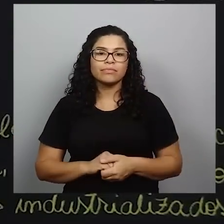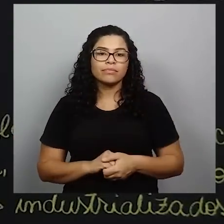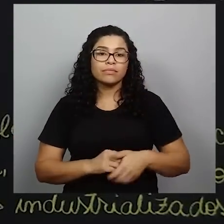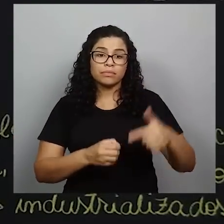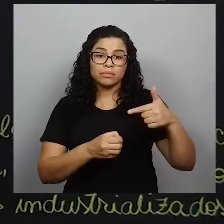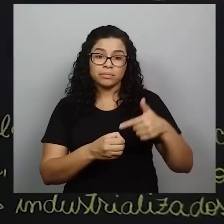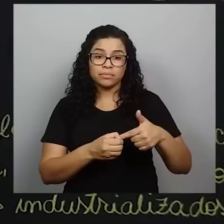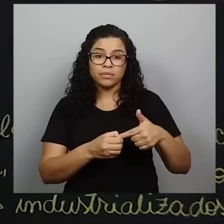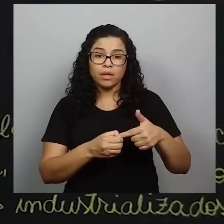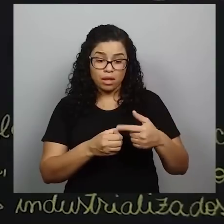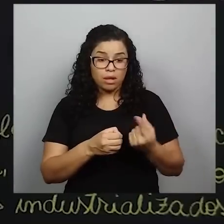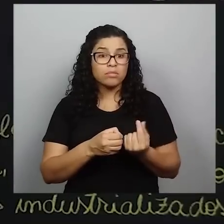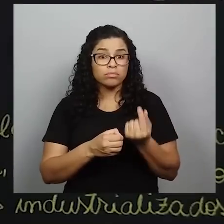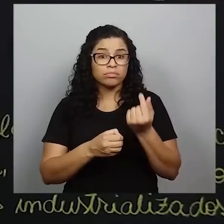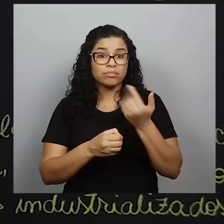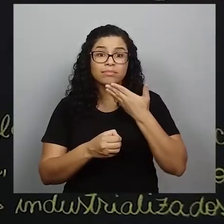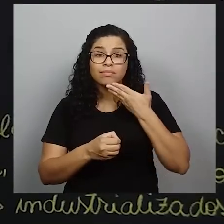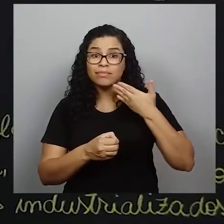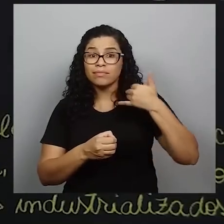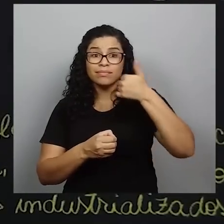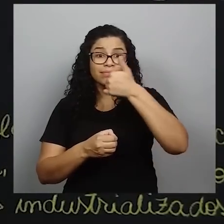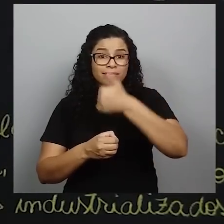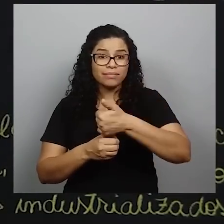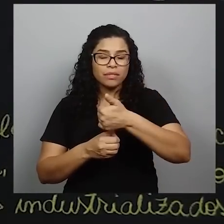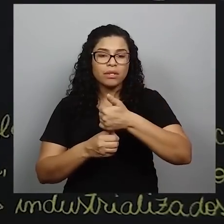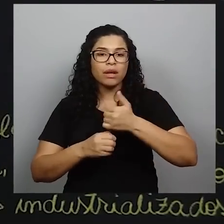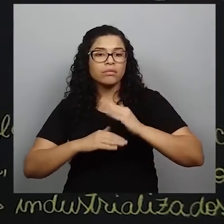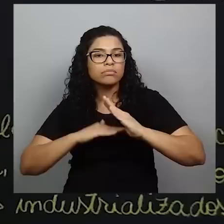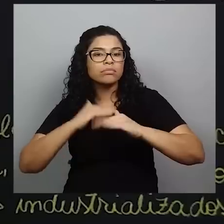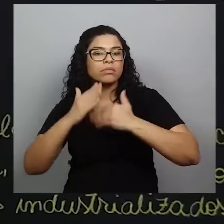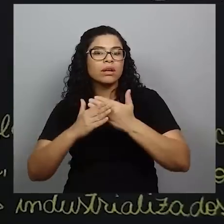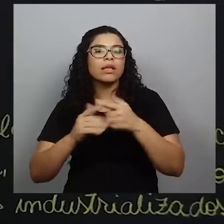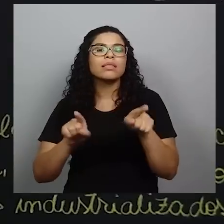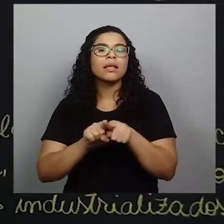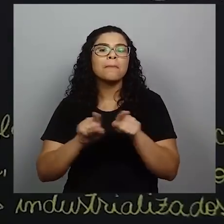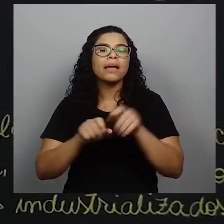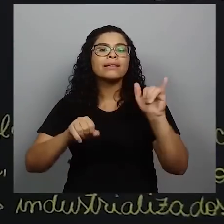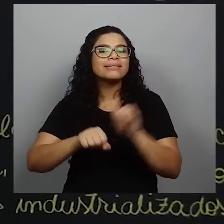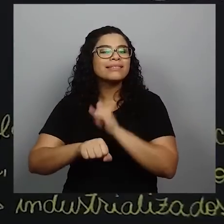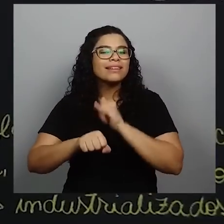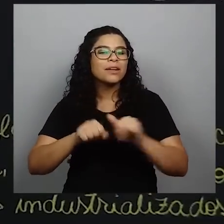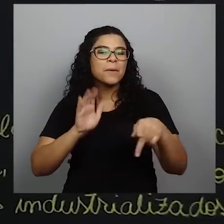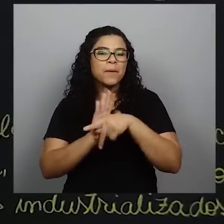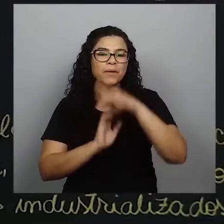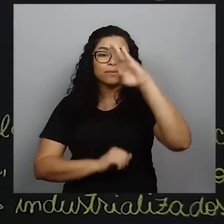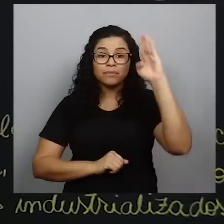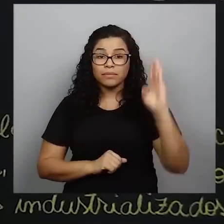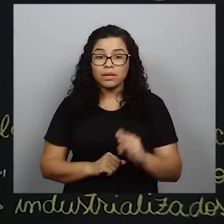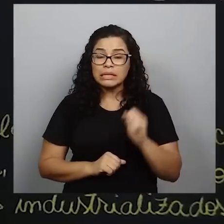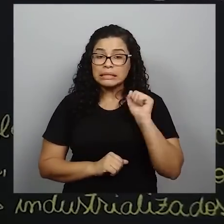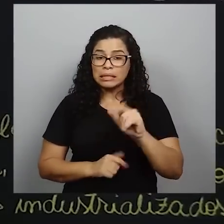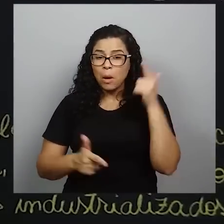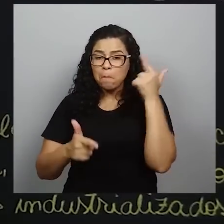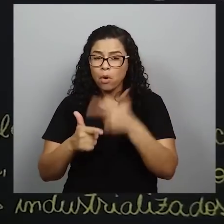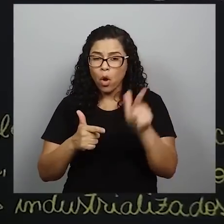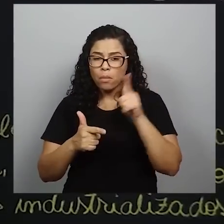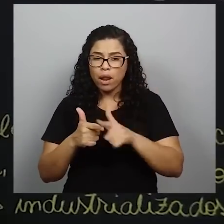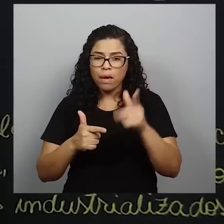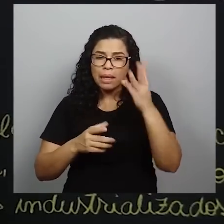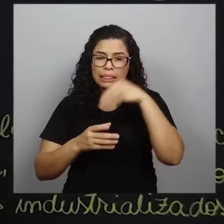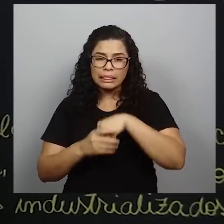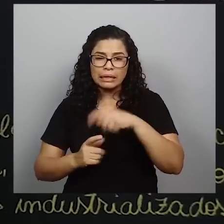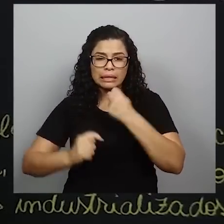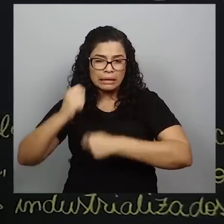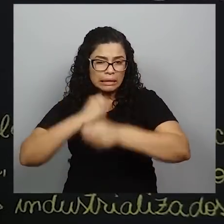petróleo. Isso acaba sendo valioso e isso também gera uma reserva estratégica de energia no Brasil. Caso aconteça problemas na